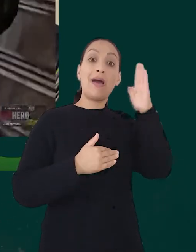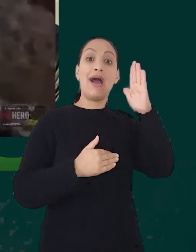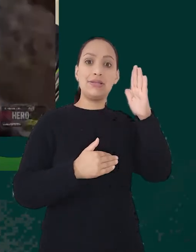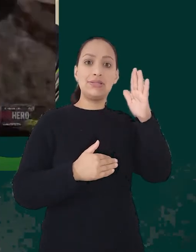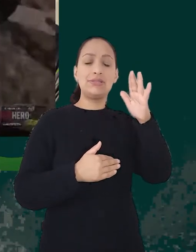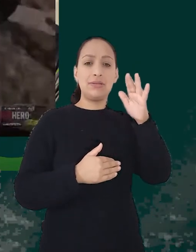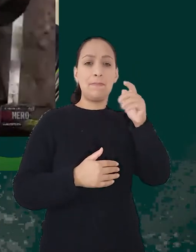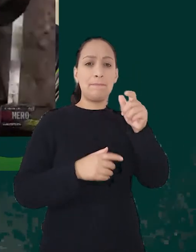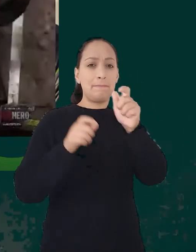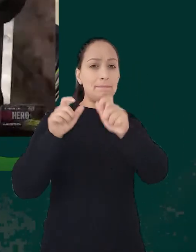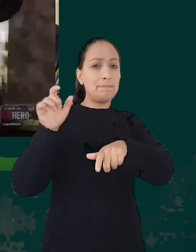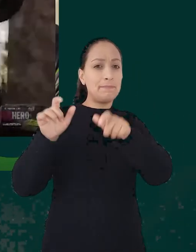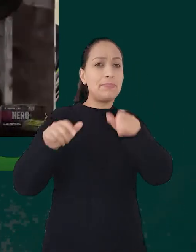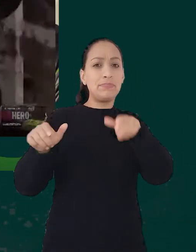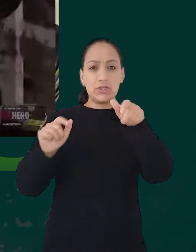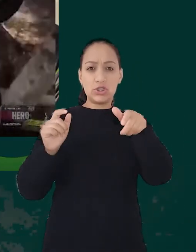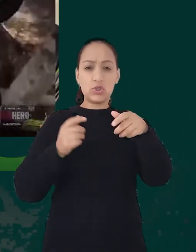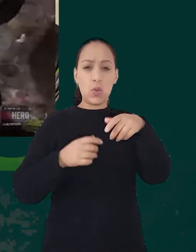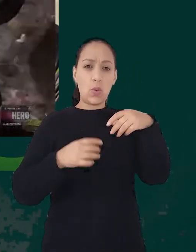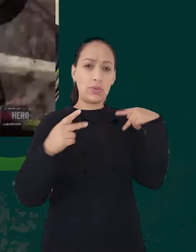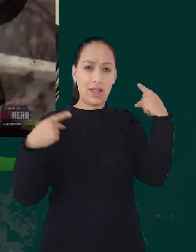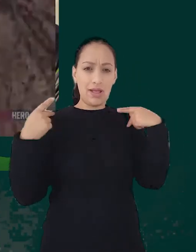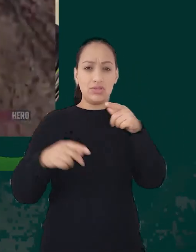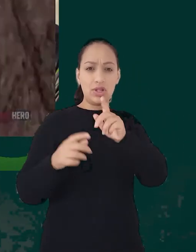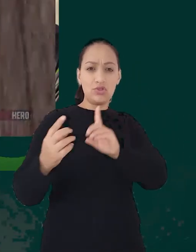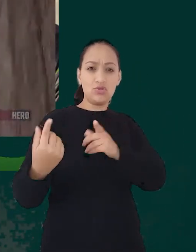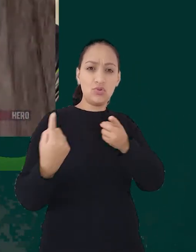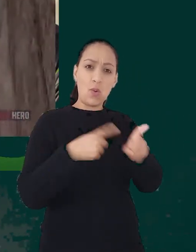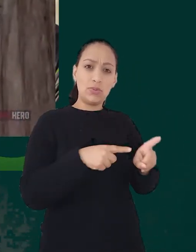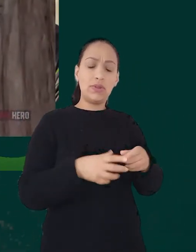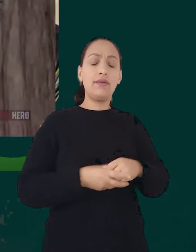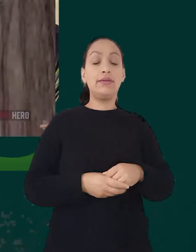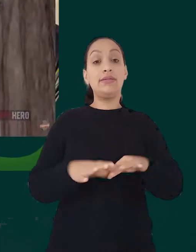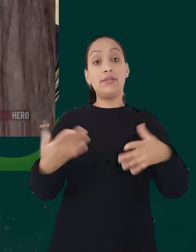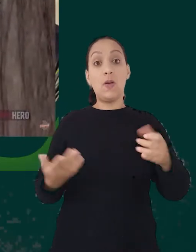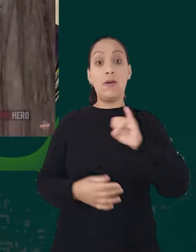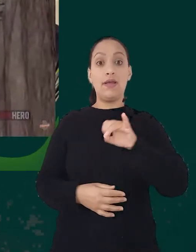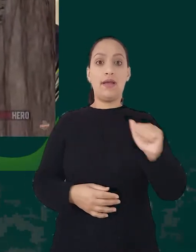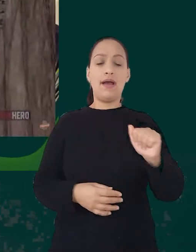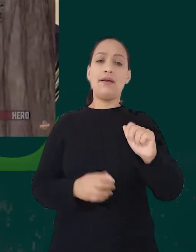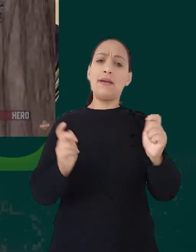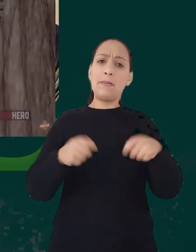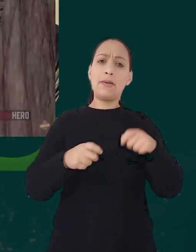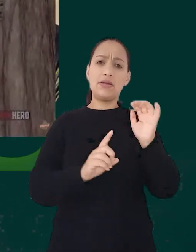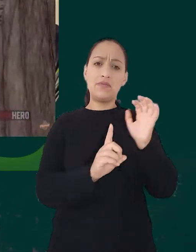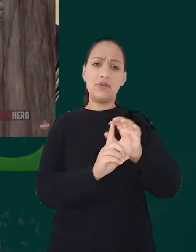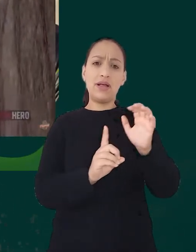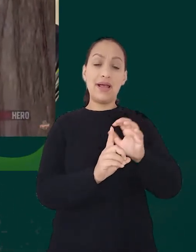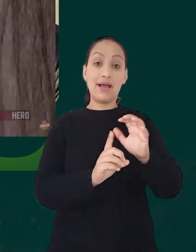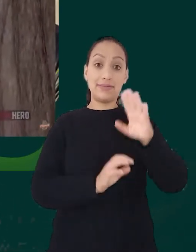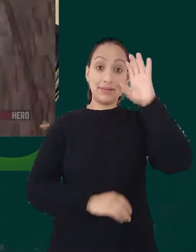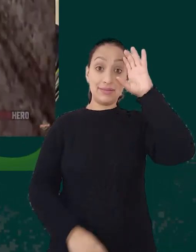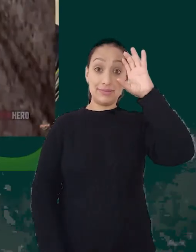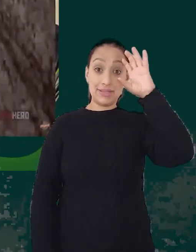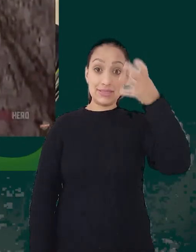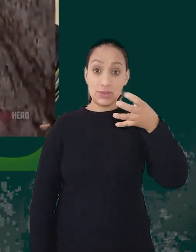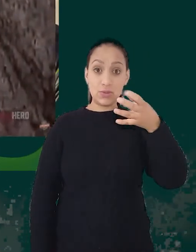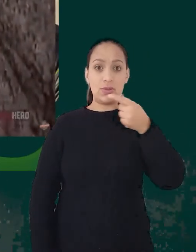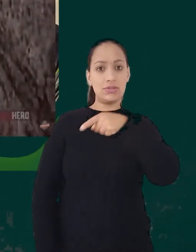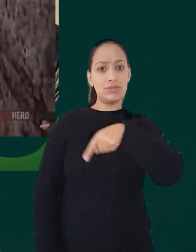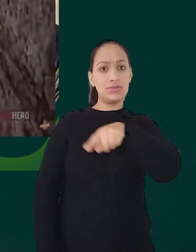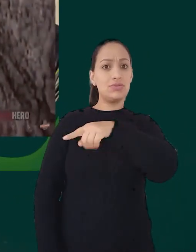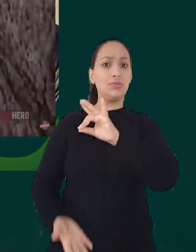muito interessante porque a inteligência artificial ainda pode influenciar nas decisões dos